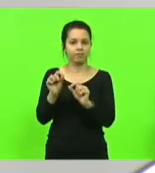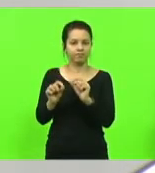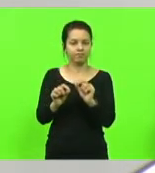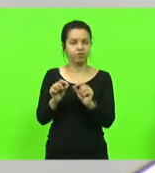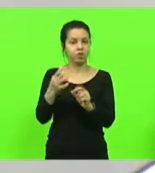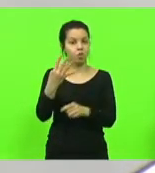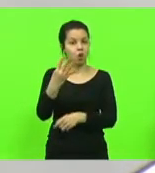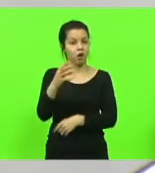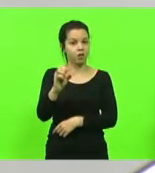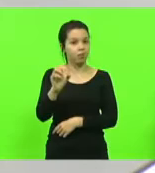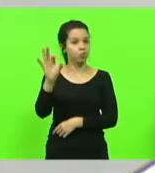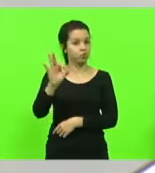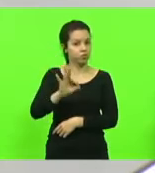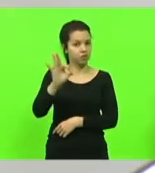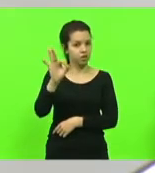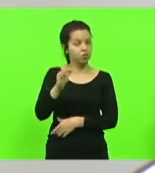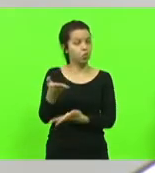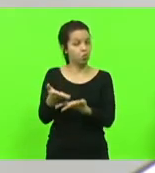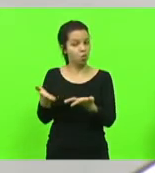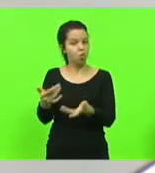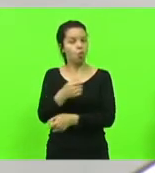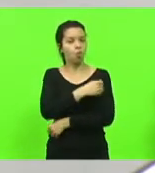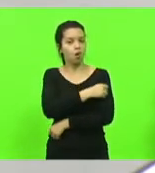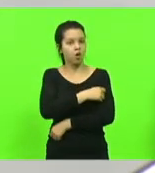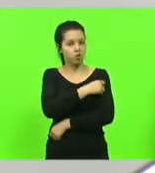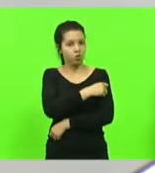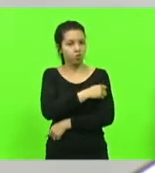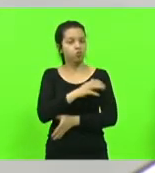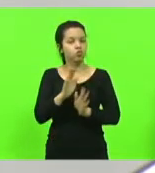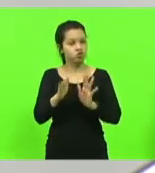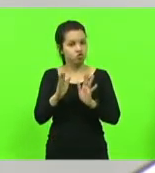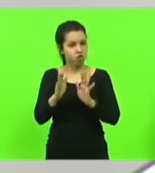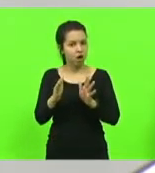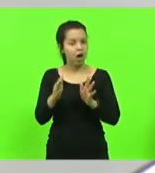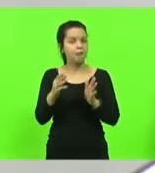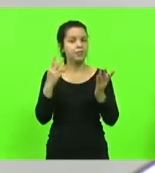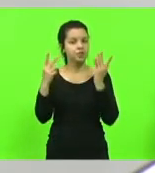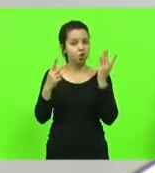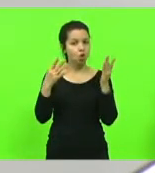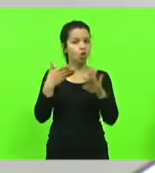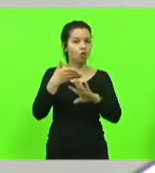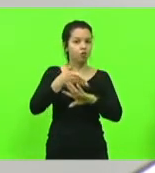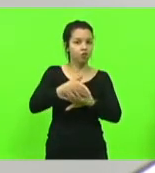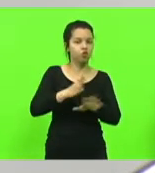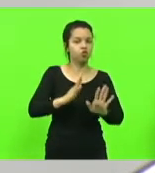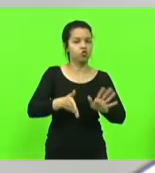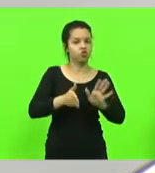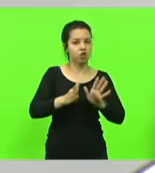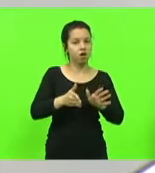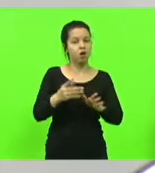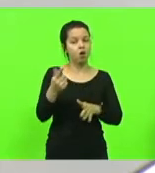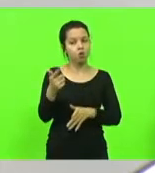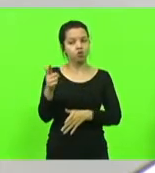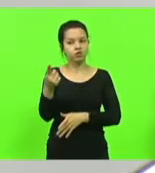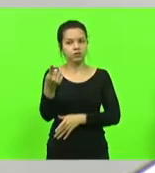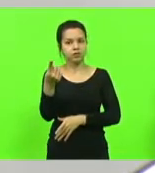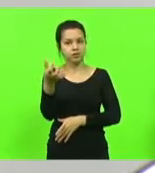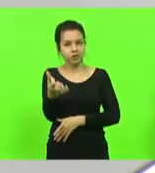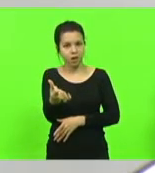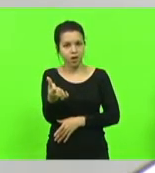40% desses estudantes já foi a um psicólogo e outros 16% sentem